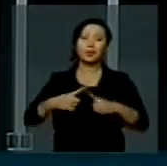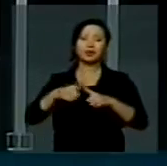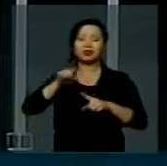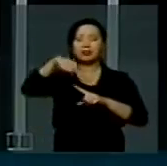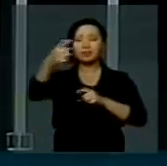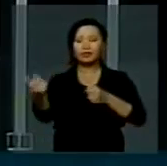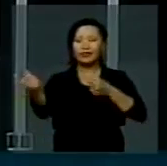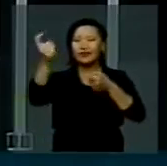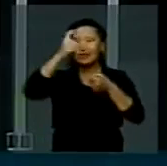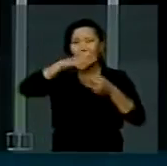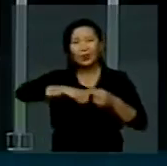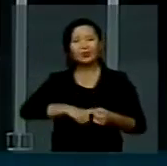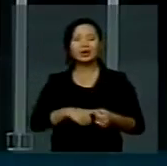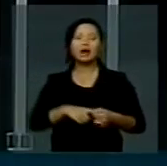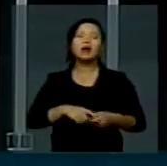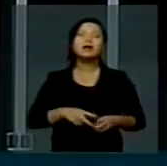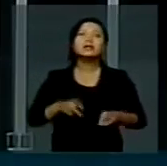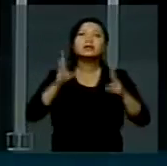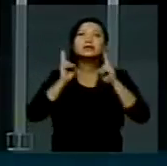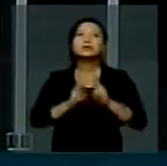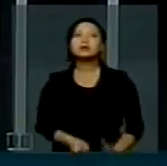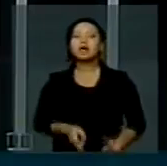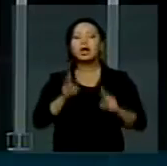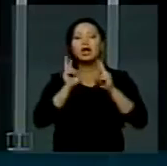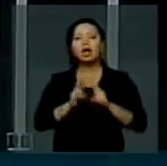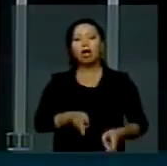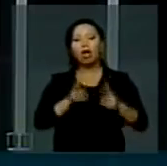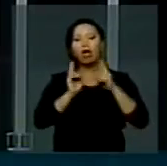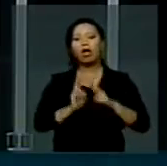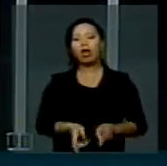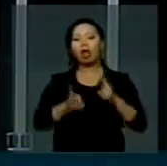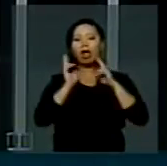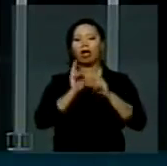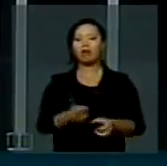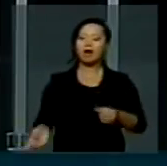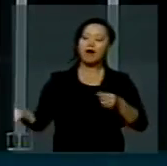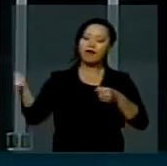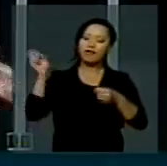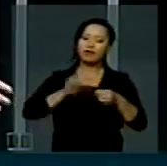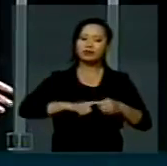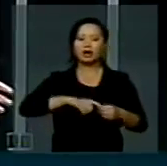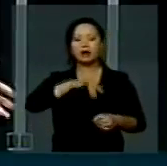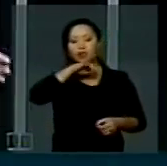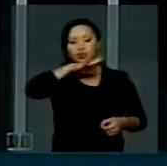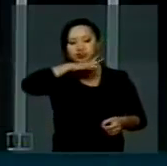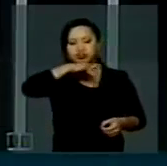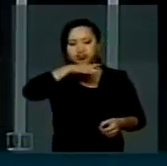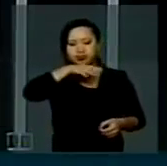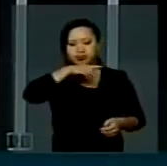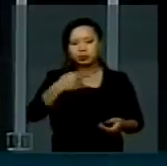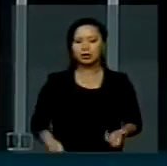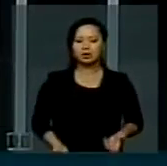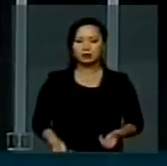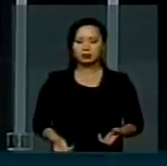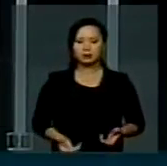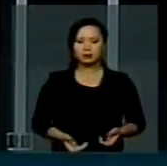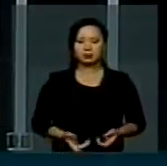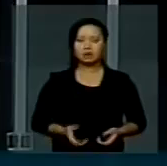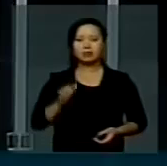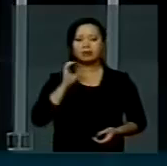retornam sempre. 99% dos casos de paralisação de obras estruturantes no país, quando essas obras